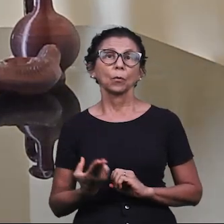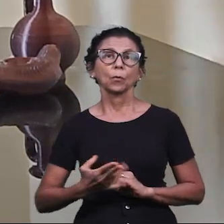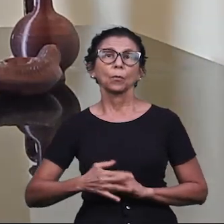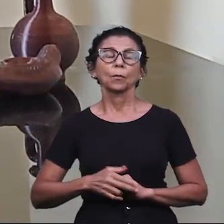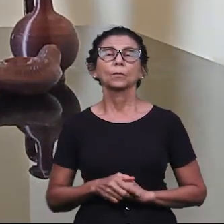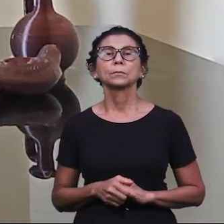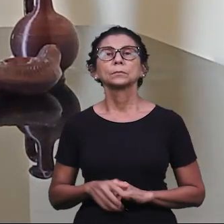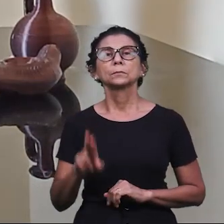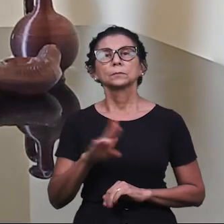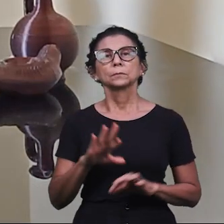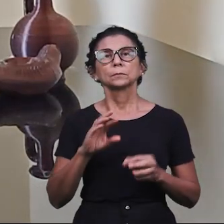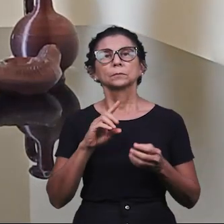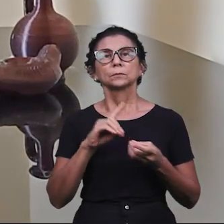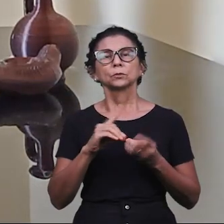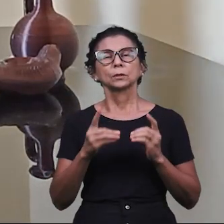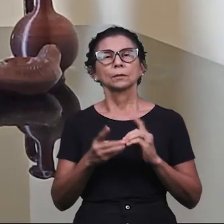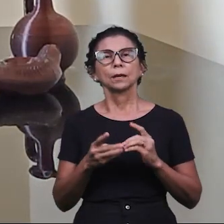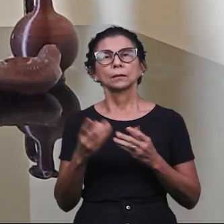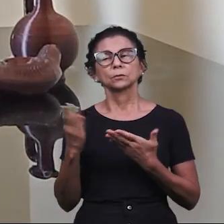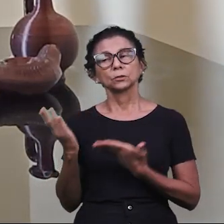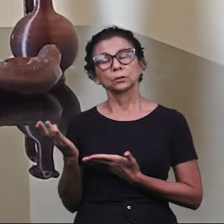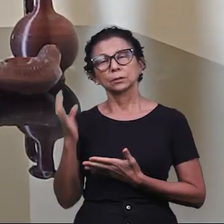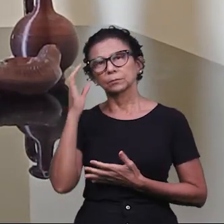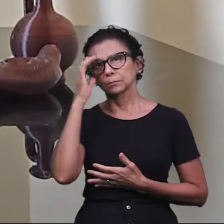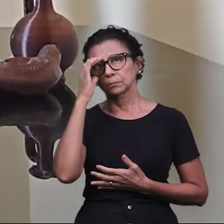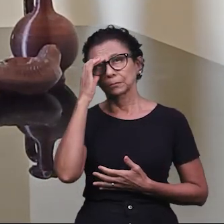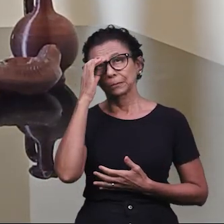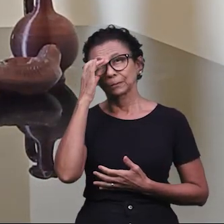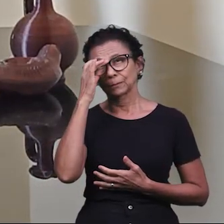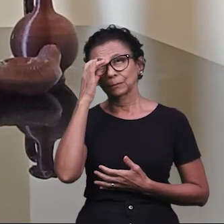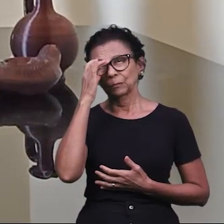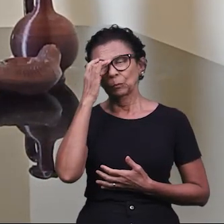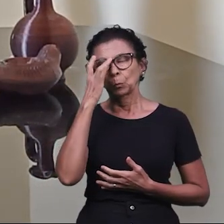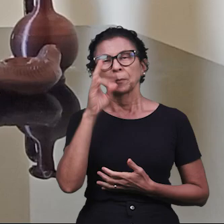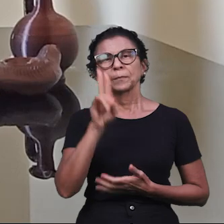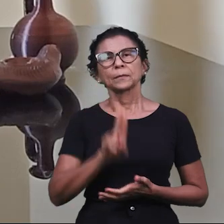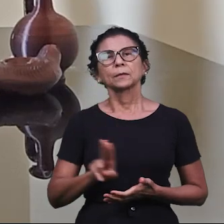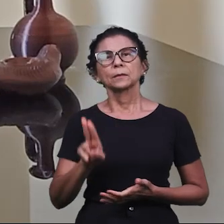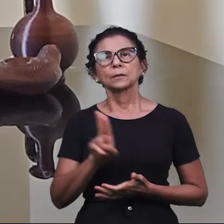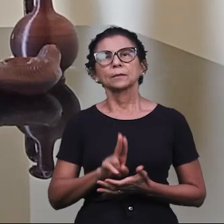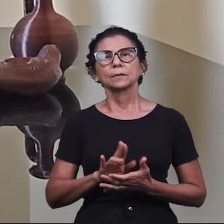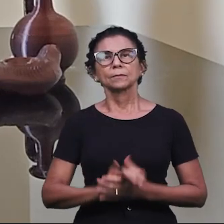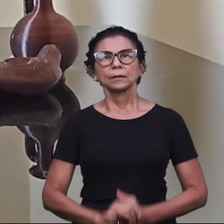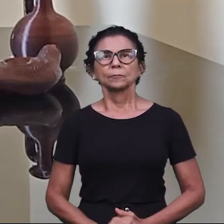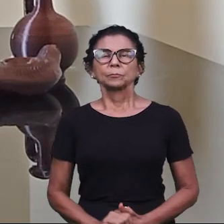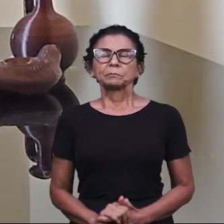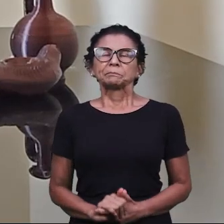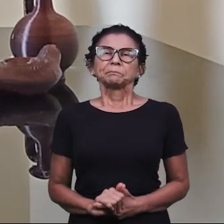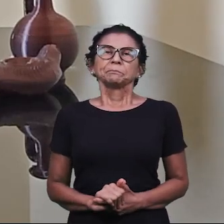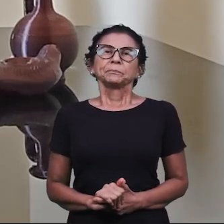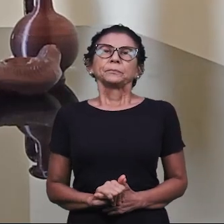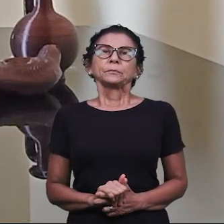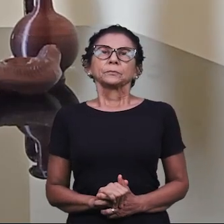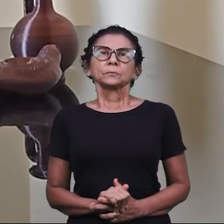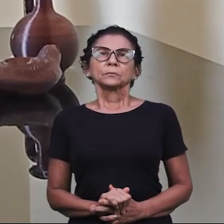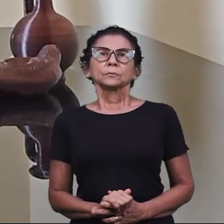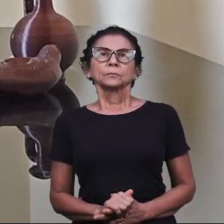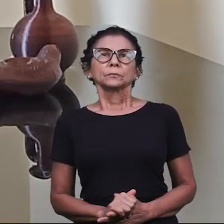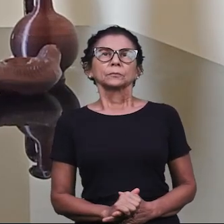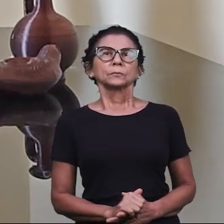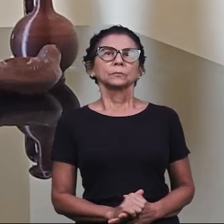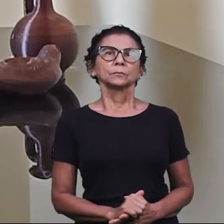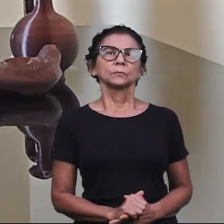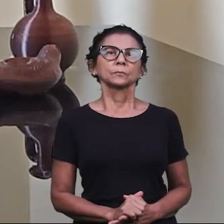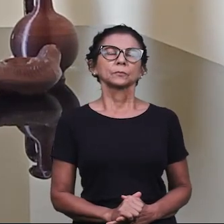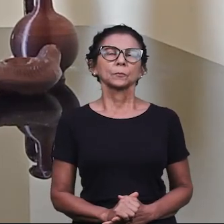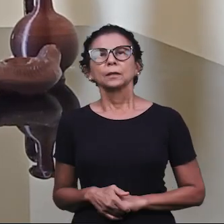posso tentar fazer didáticas que a gente pode utilizar de maneira mais efetiva nas aulas.